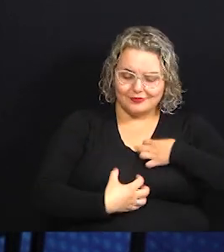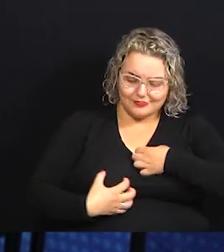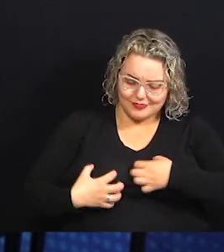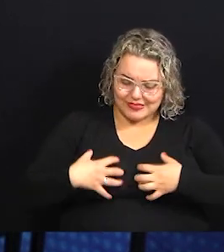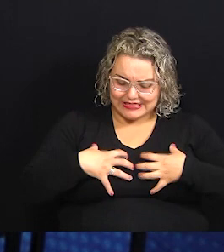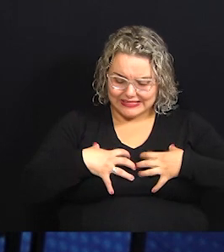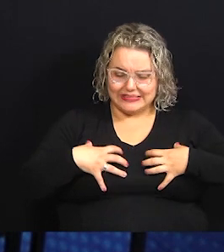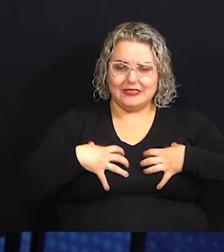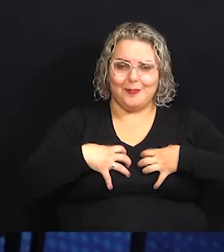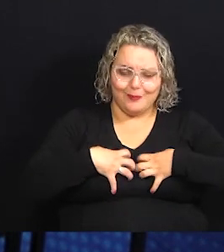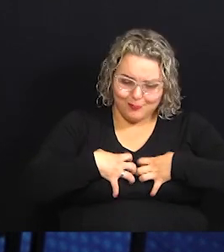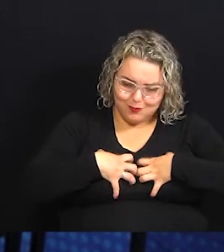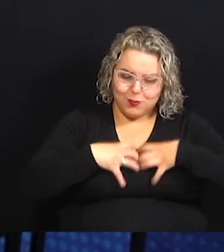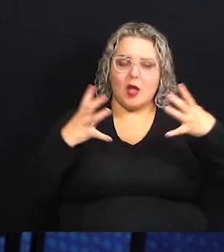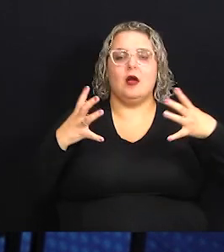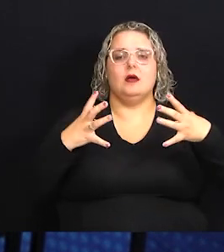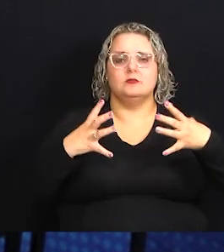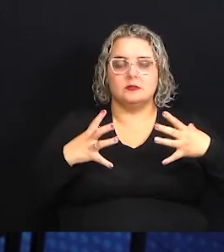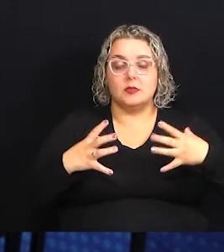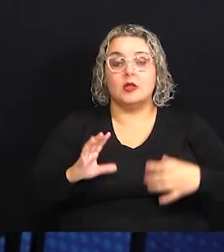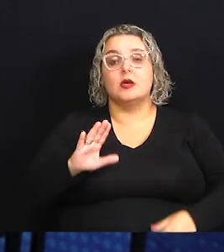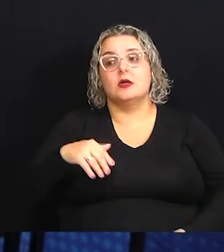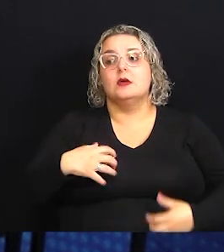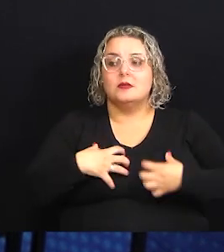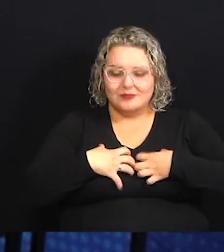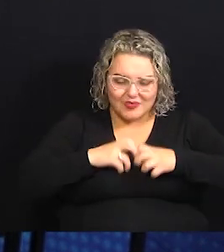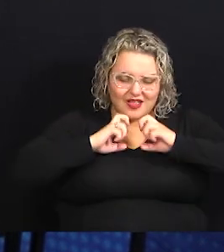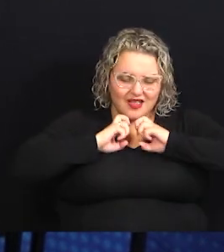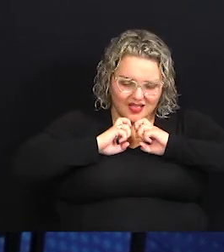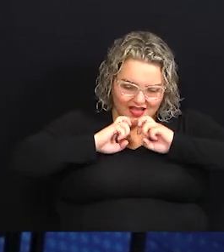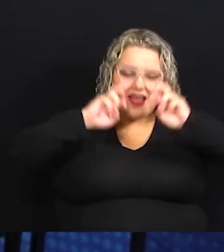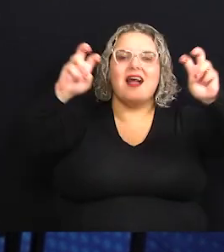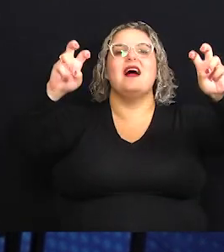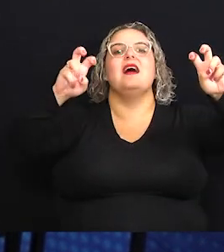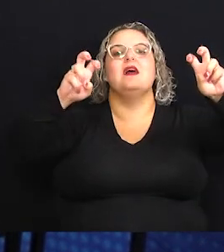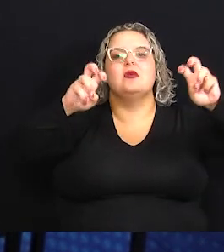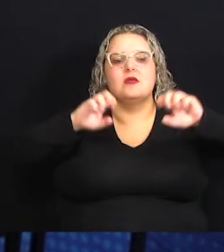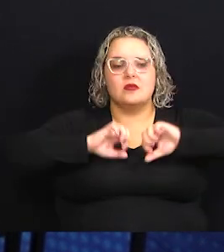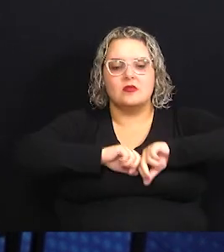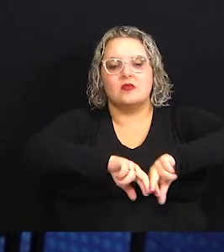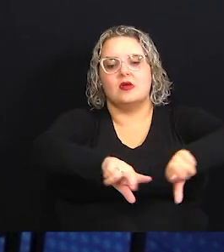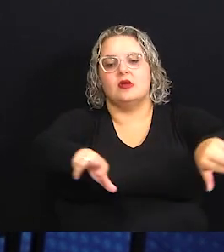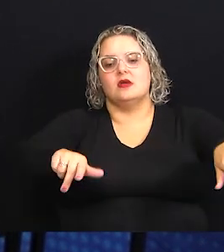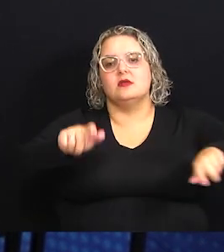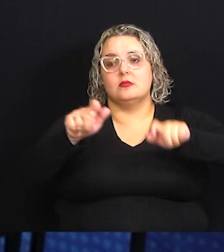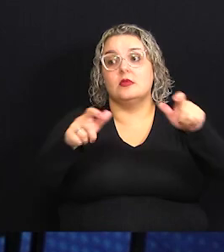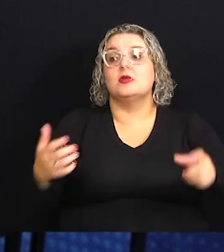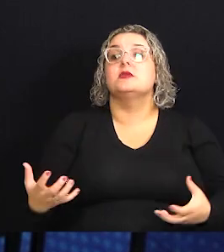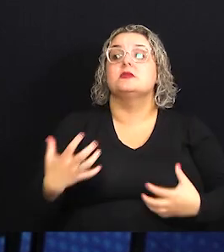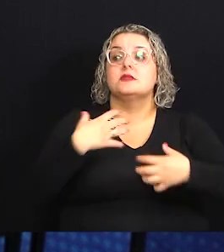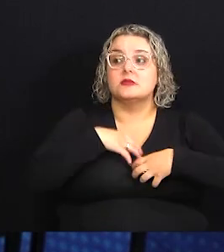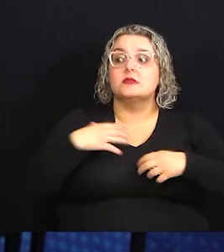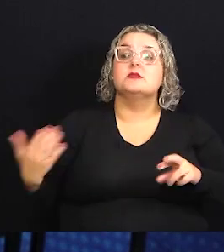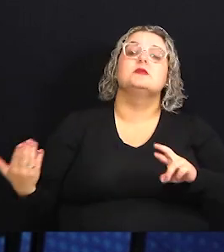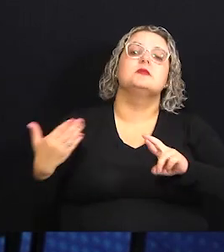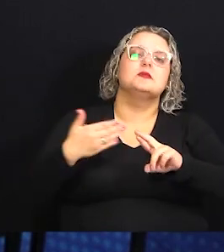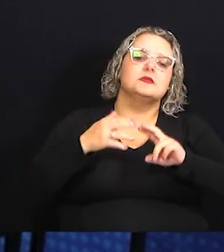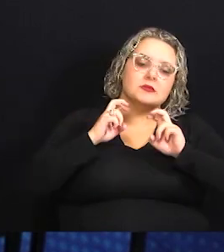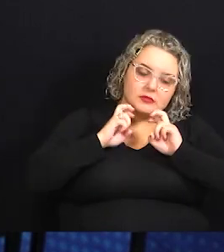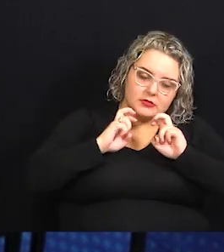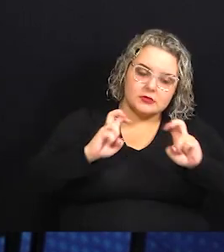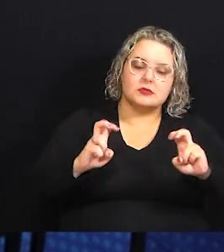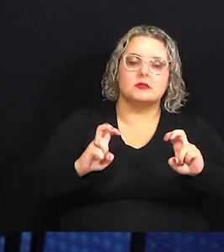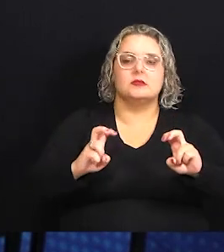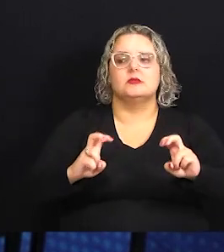muito angustiado, é mágico, ela explode, e quando ela explode, ela sai em um grito que alcança milhões de pessoas. As pessoas se sentem